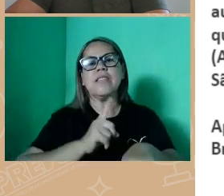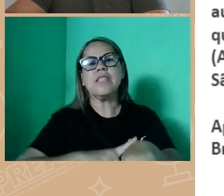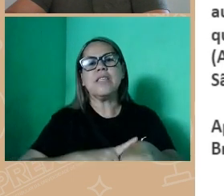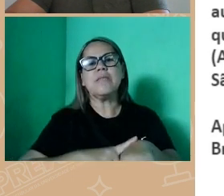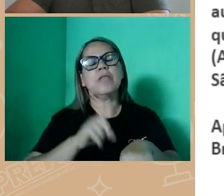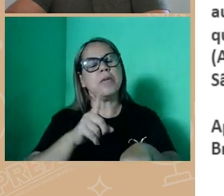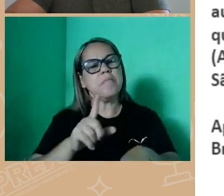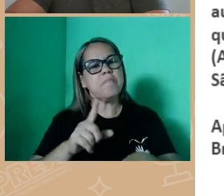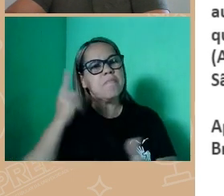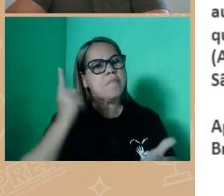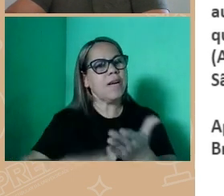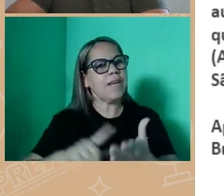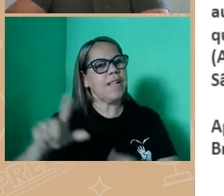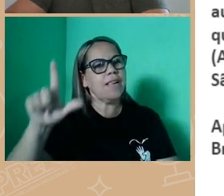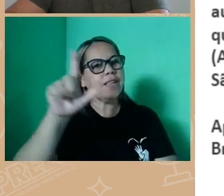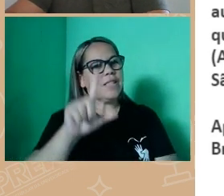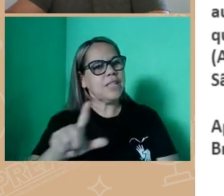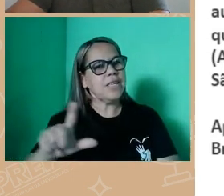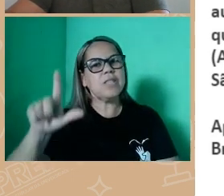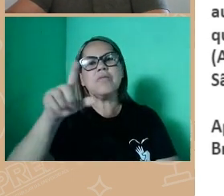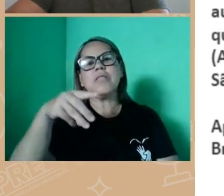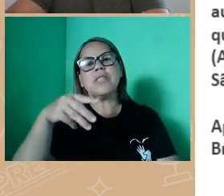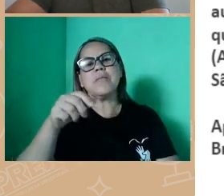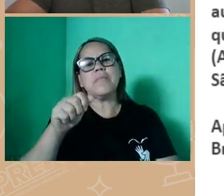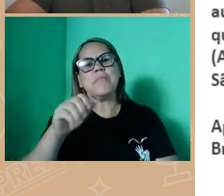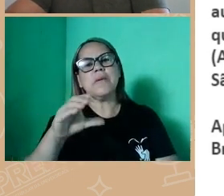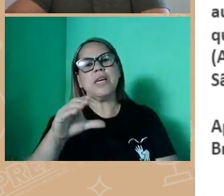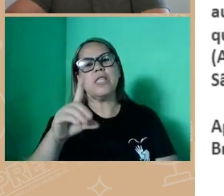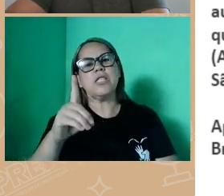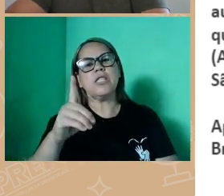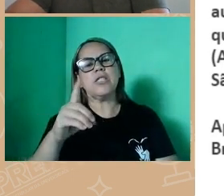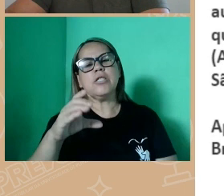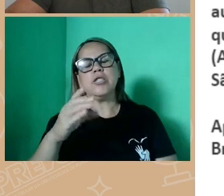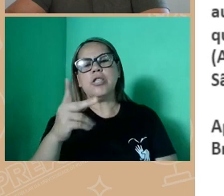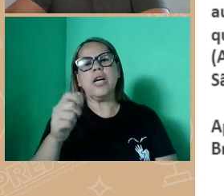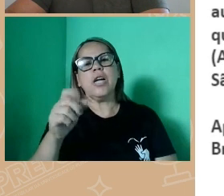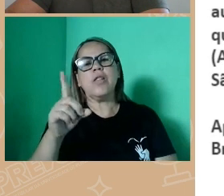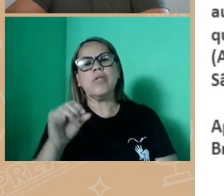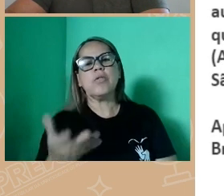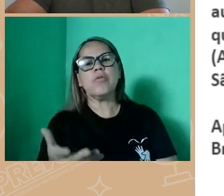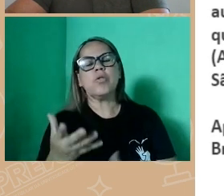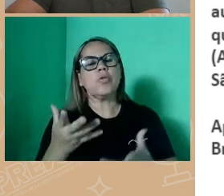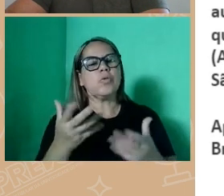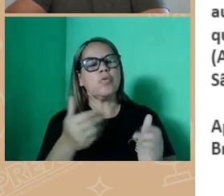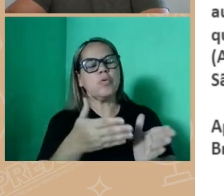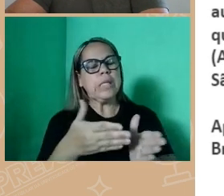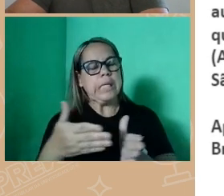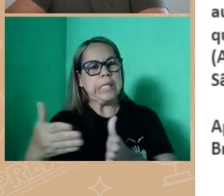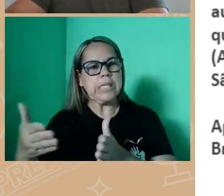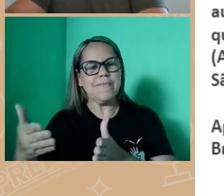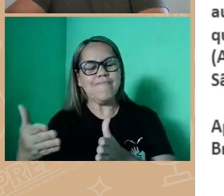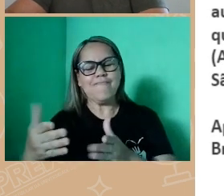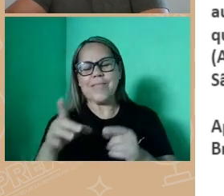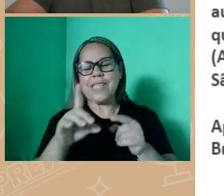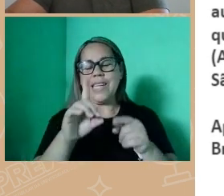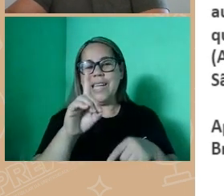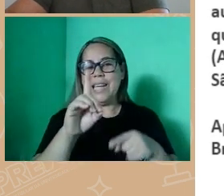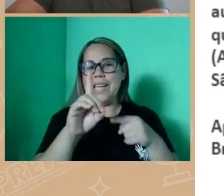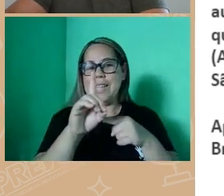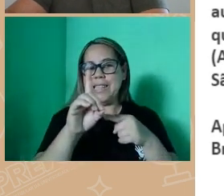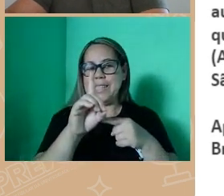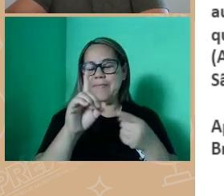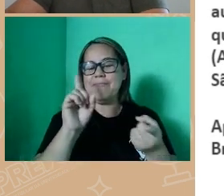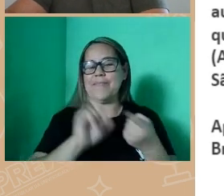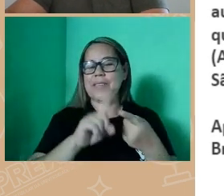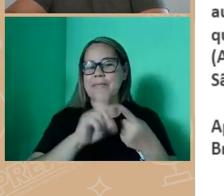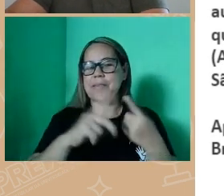Machado em toda a sua extensão a letra D também está errada há marcas de